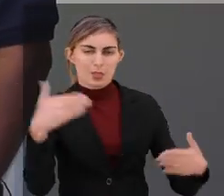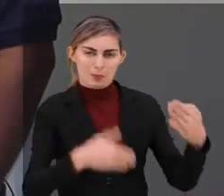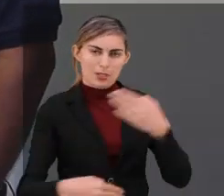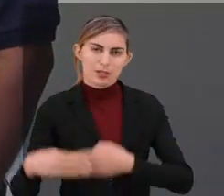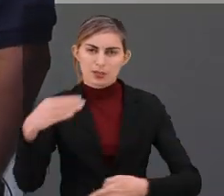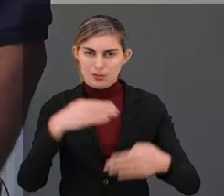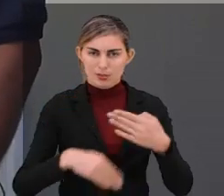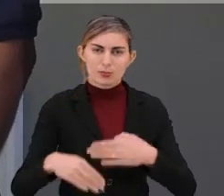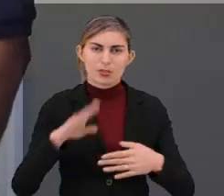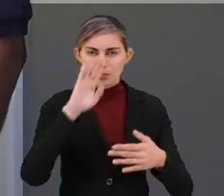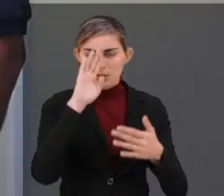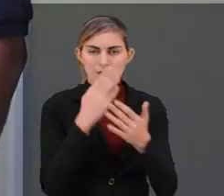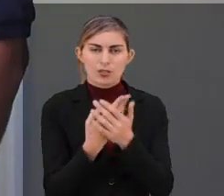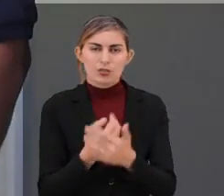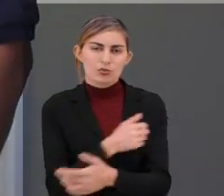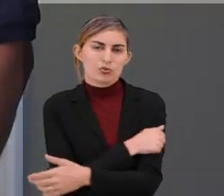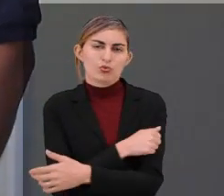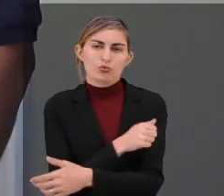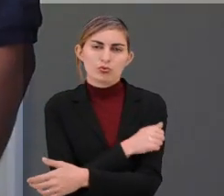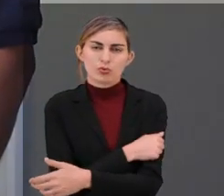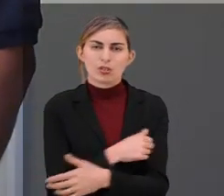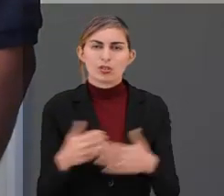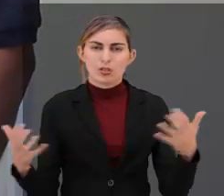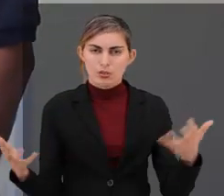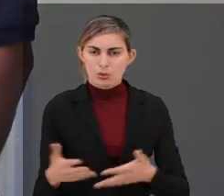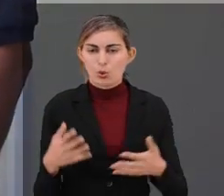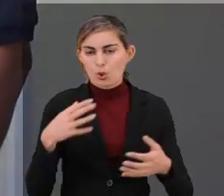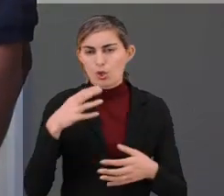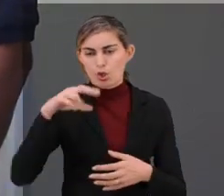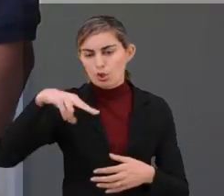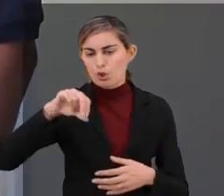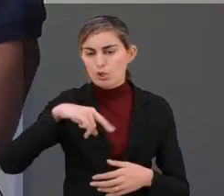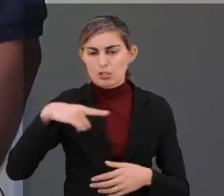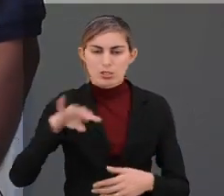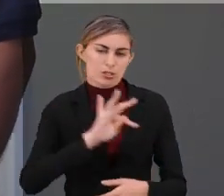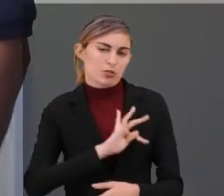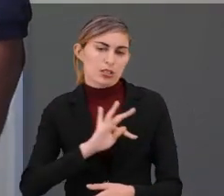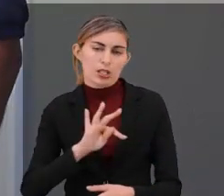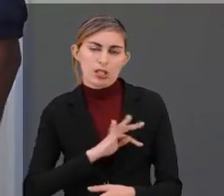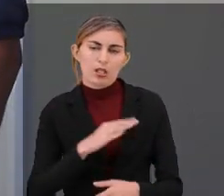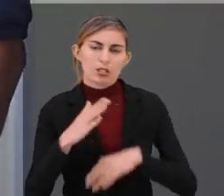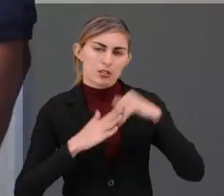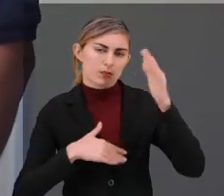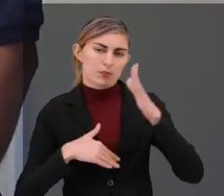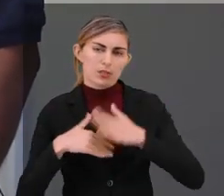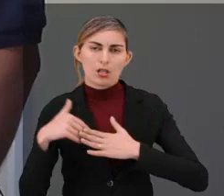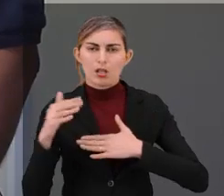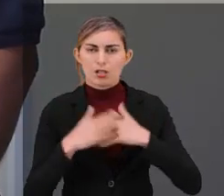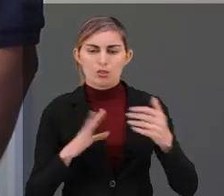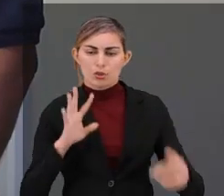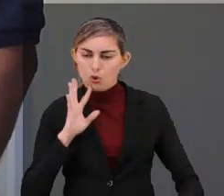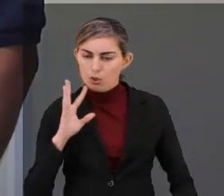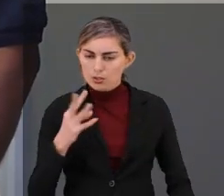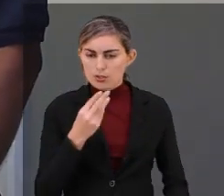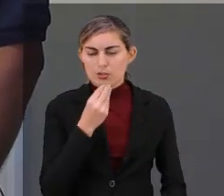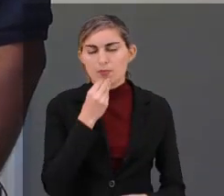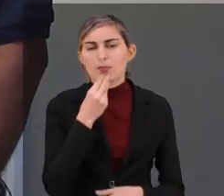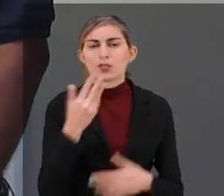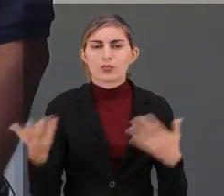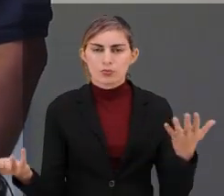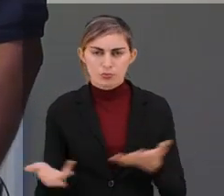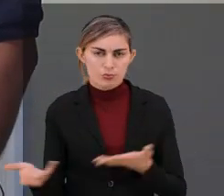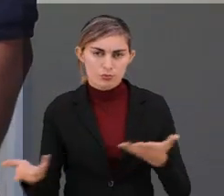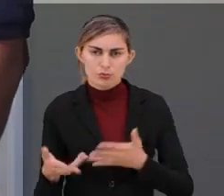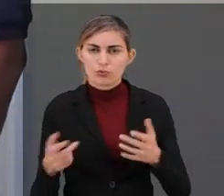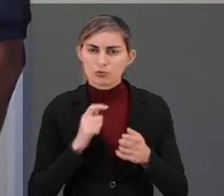né? Acredito que o estudante ele agora tem uma noção mais técnica, mais prática do conhecimento que a gente adquiriu